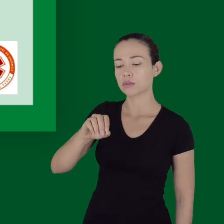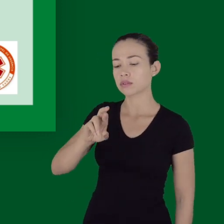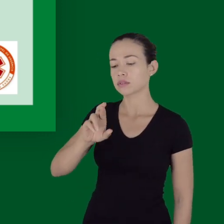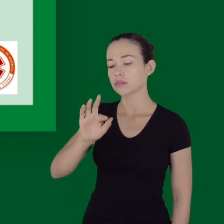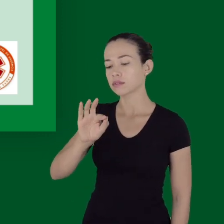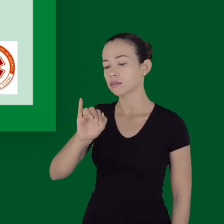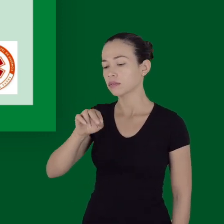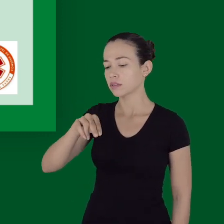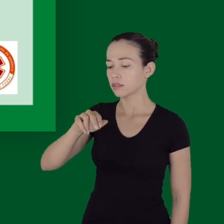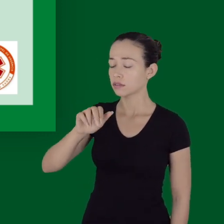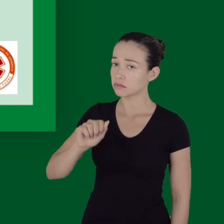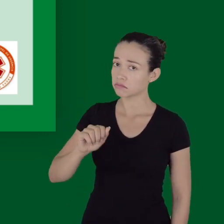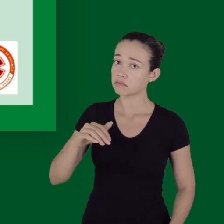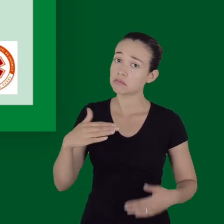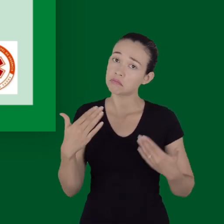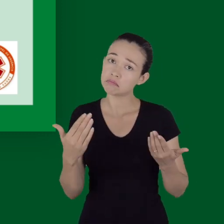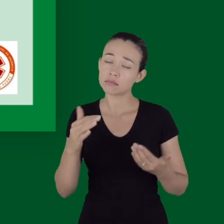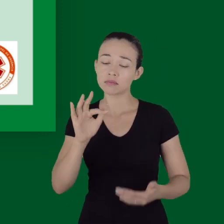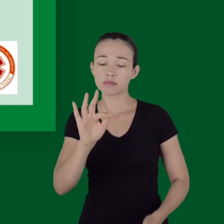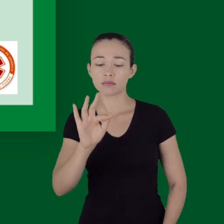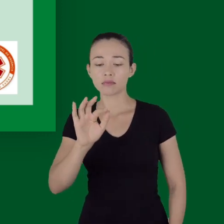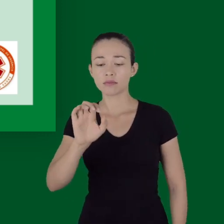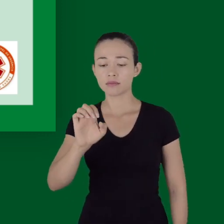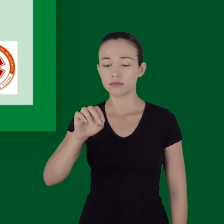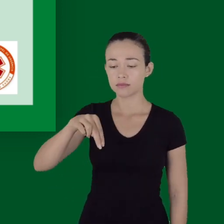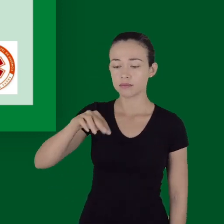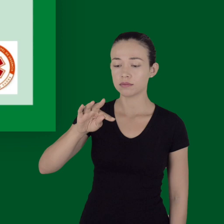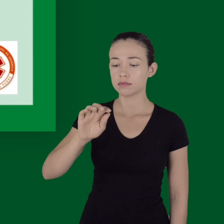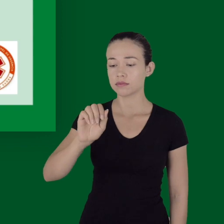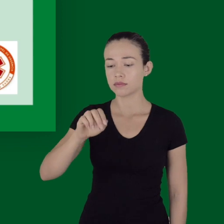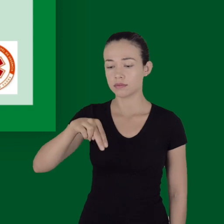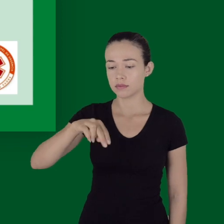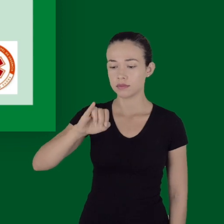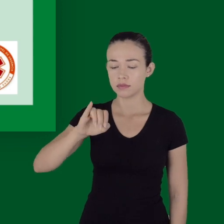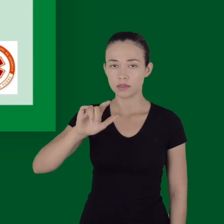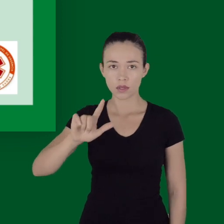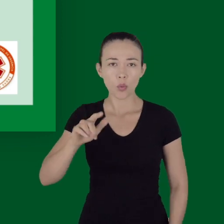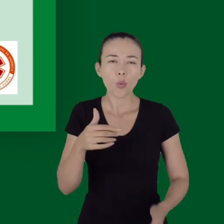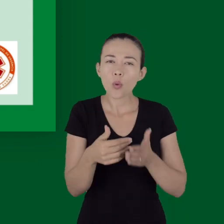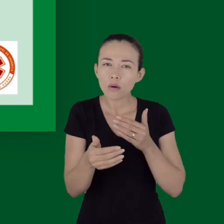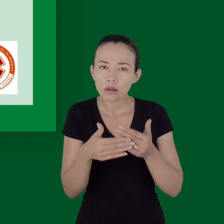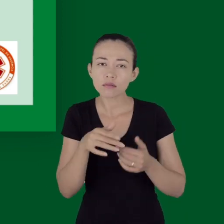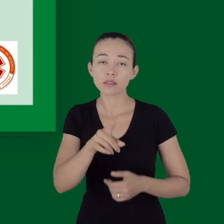confortável, seja com morfina, seja com fentanil, qualquer outra droga que você tiver à disposição